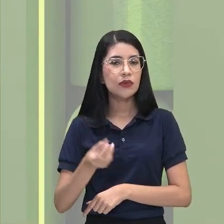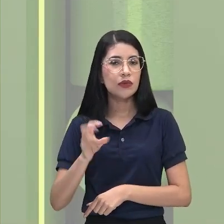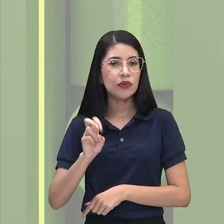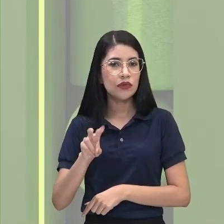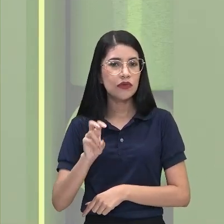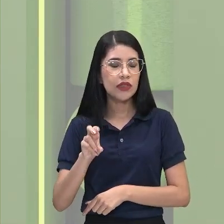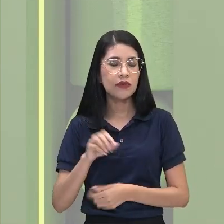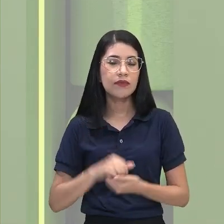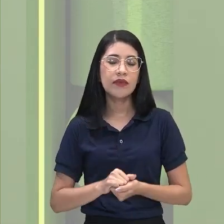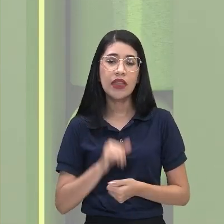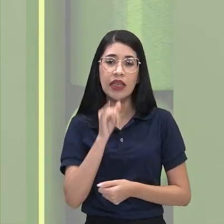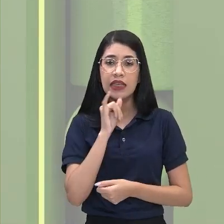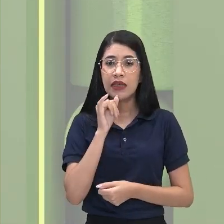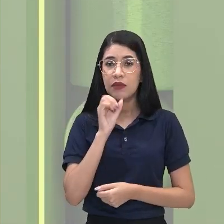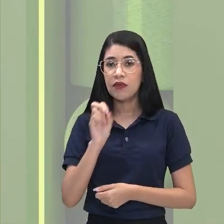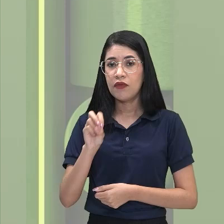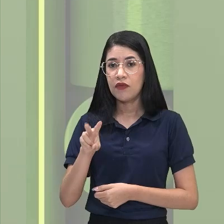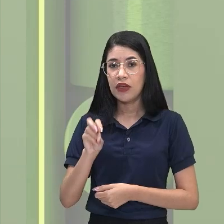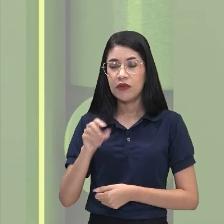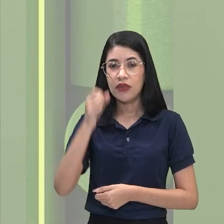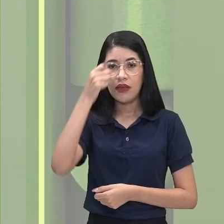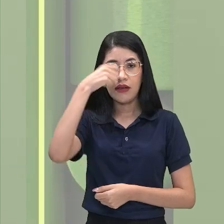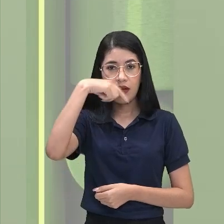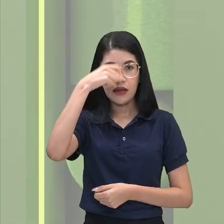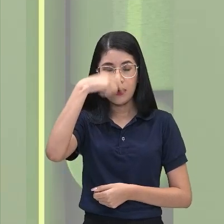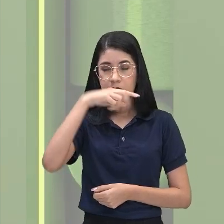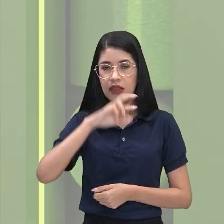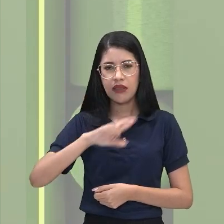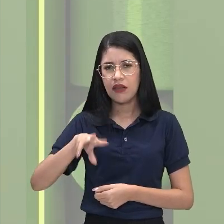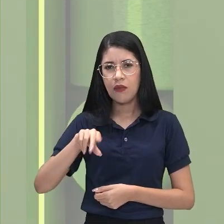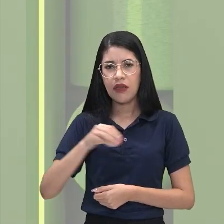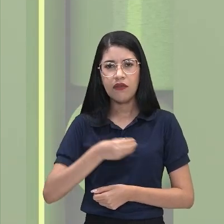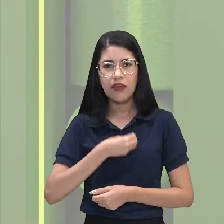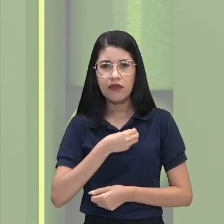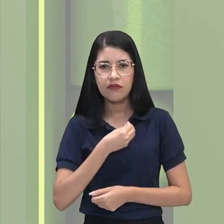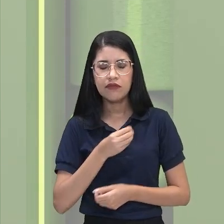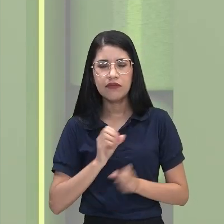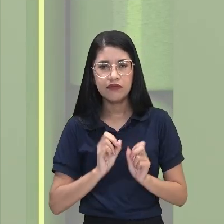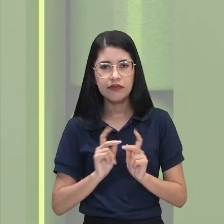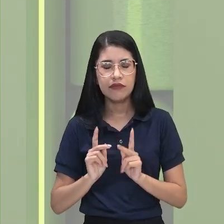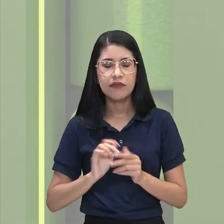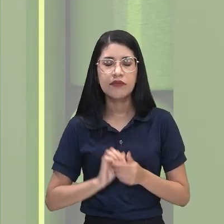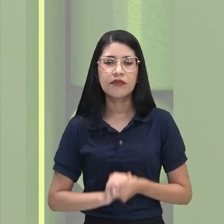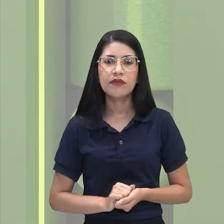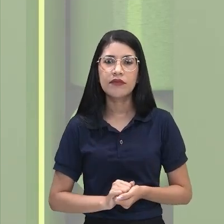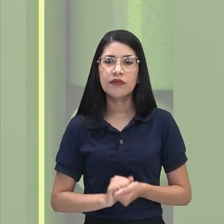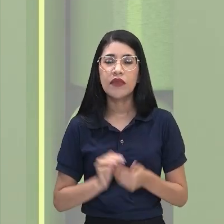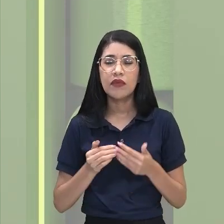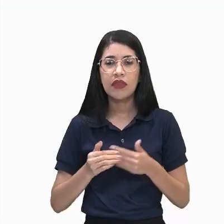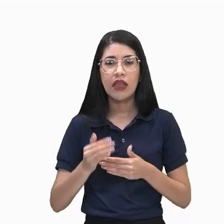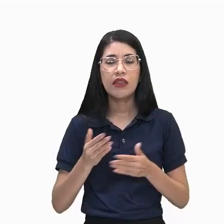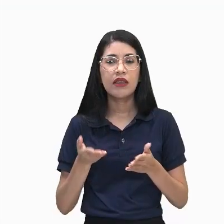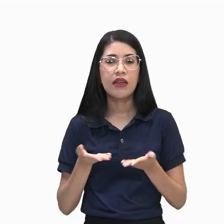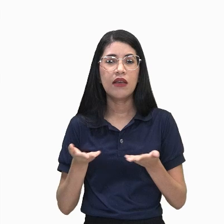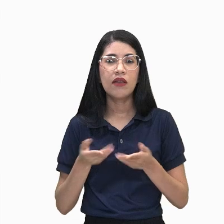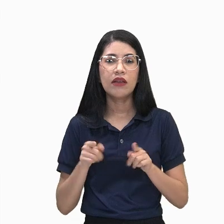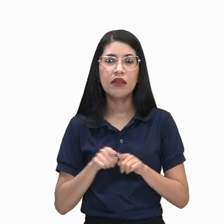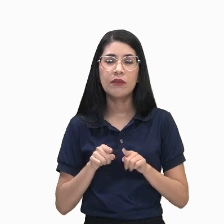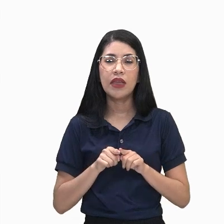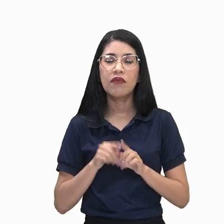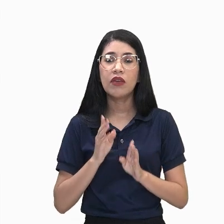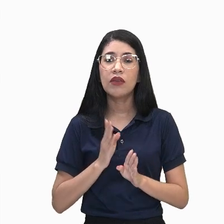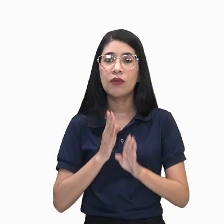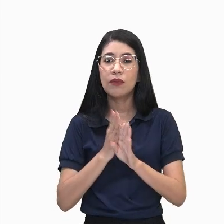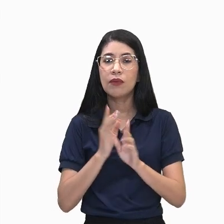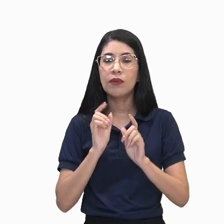Por exemplo, o vírus da gripe não é considerado um ser vivo, tá bom? Vamos ver aí que a célula ela foi descoberta